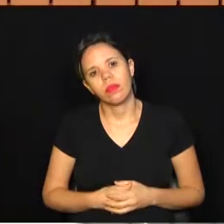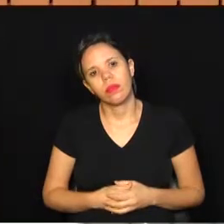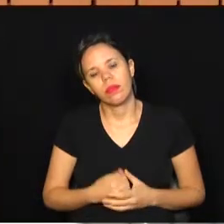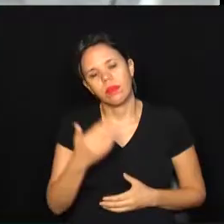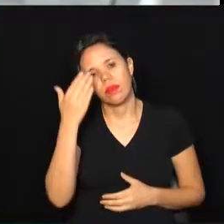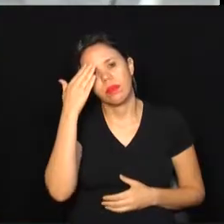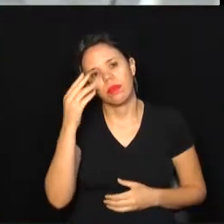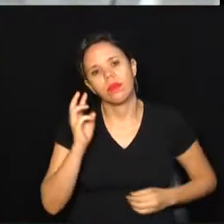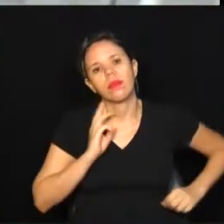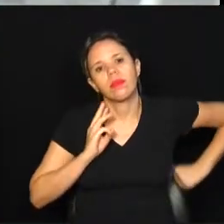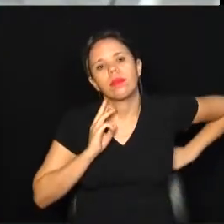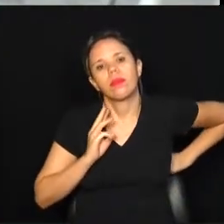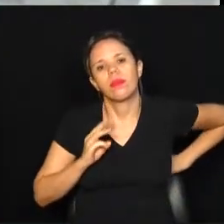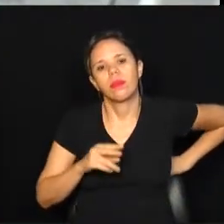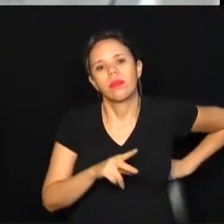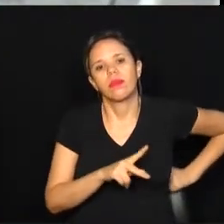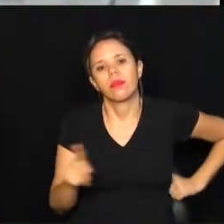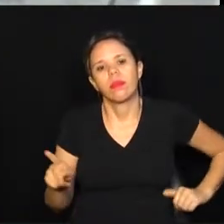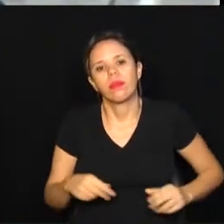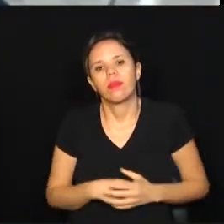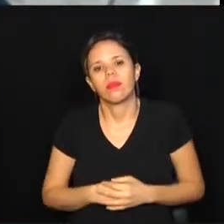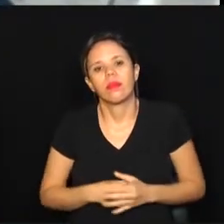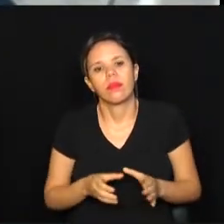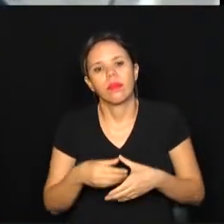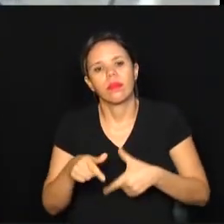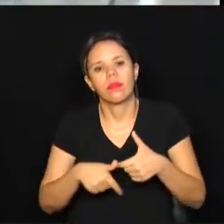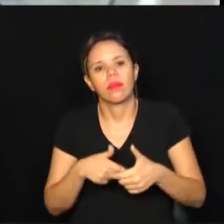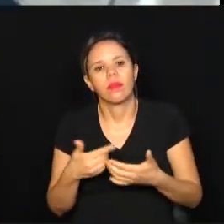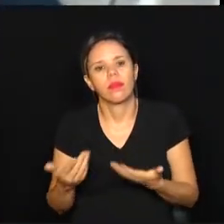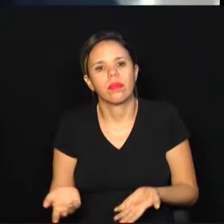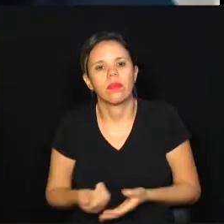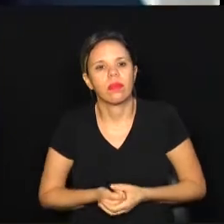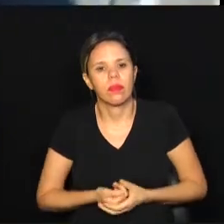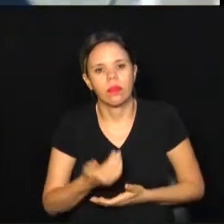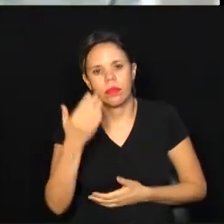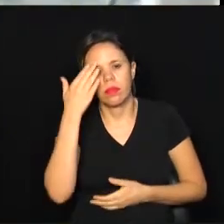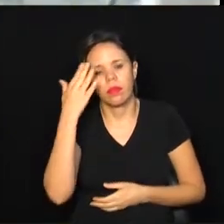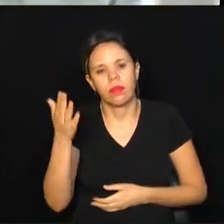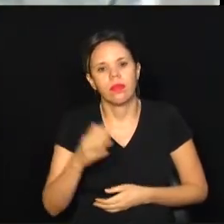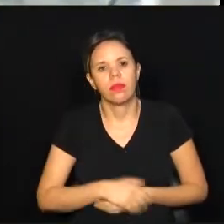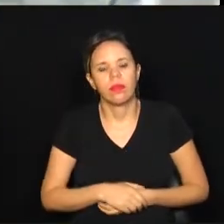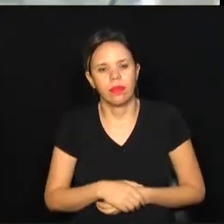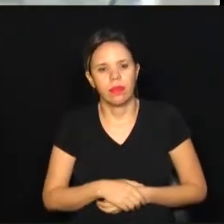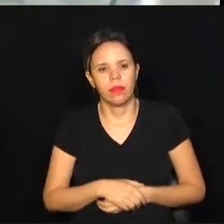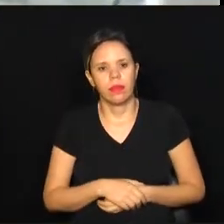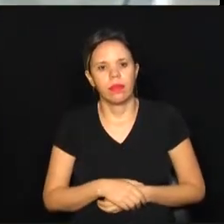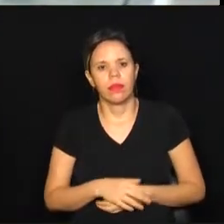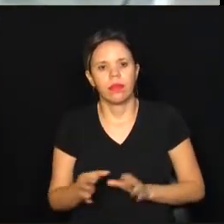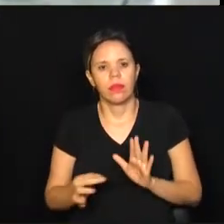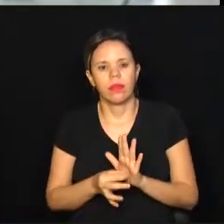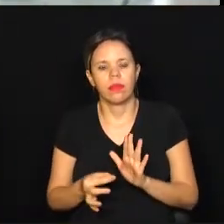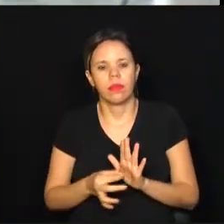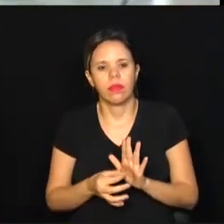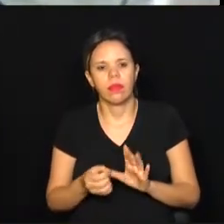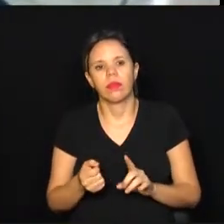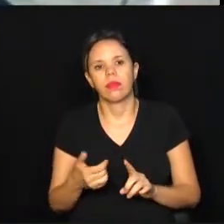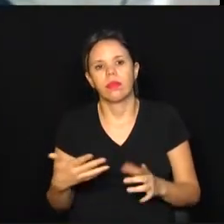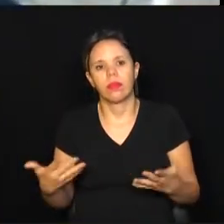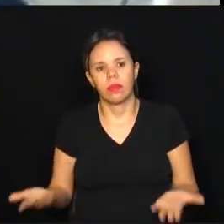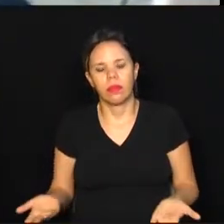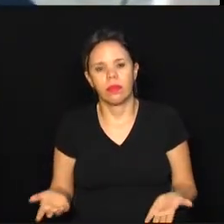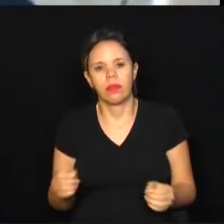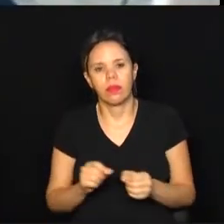Obrigado, Cecília, presidente da comissão. Bom, agradecer a exposição aqui, né,